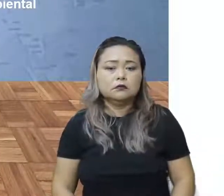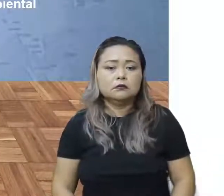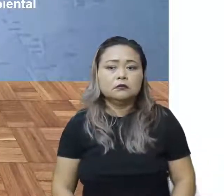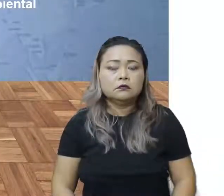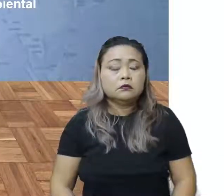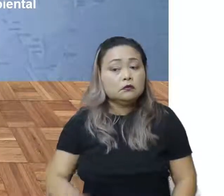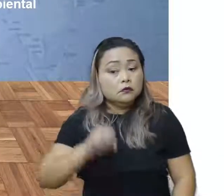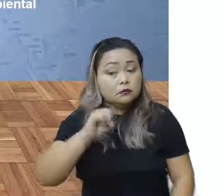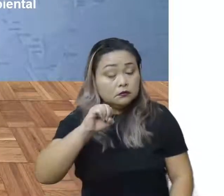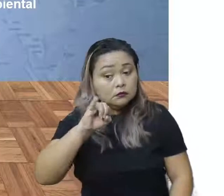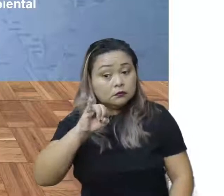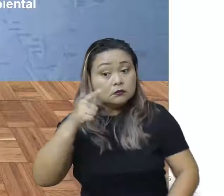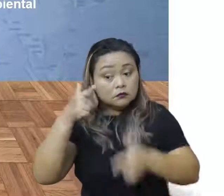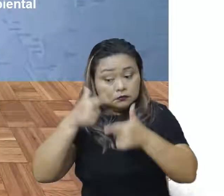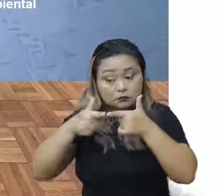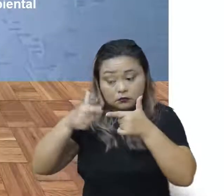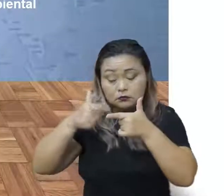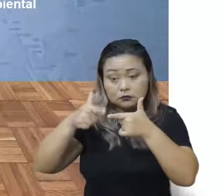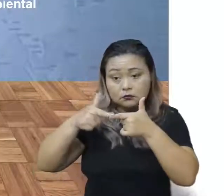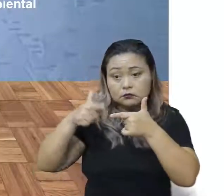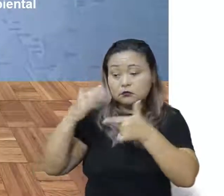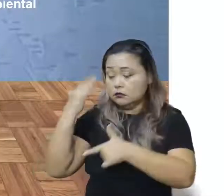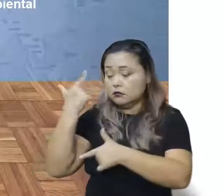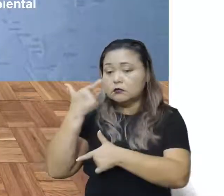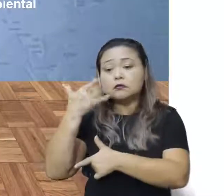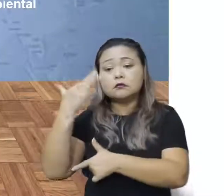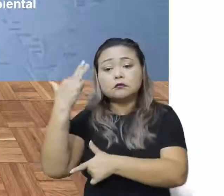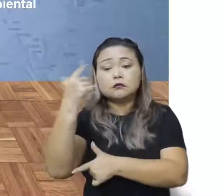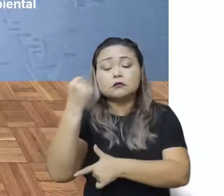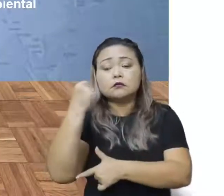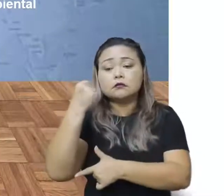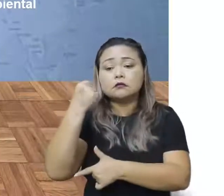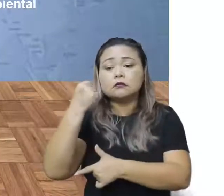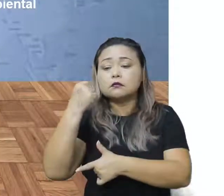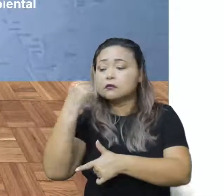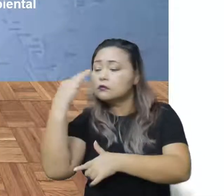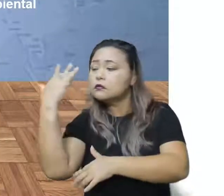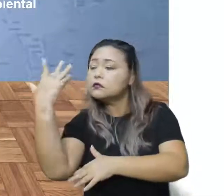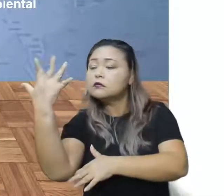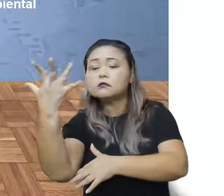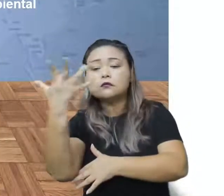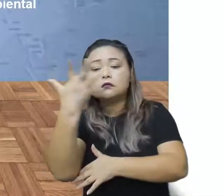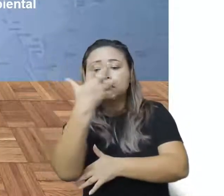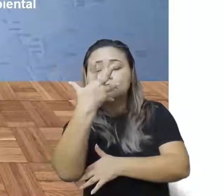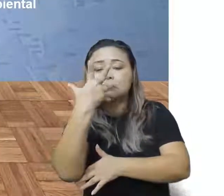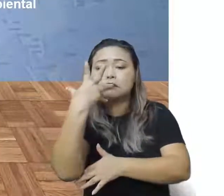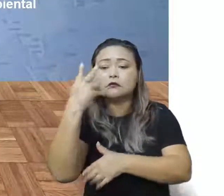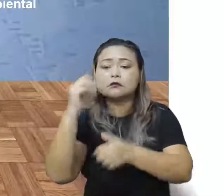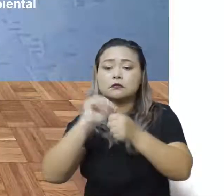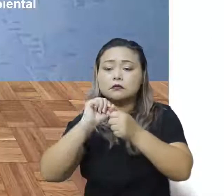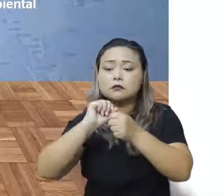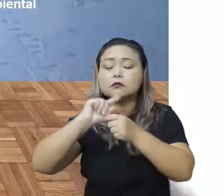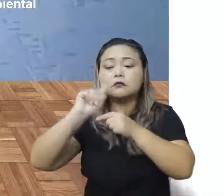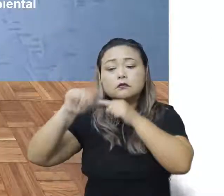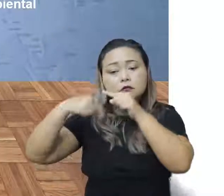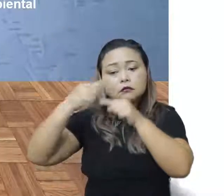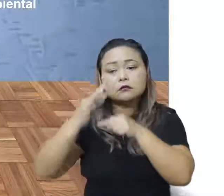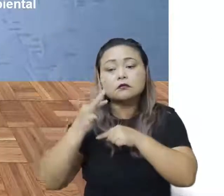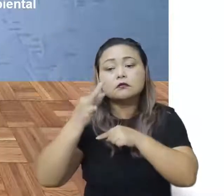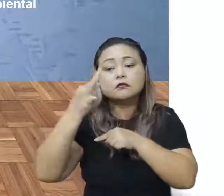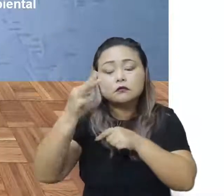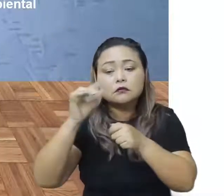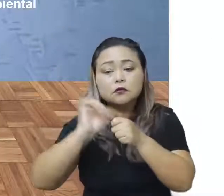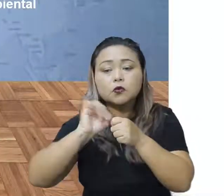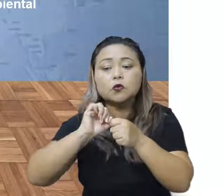Se encontrar algum impacto ambiental, mande a paisagem para nossas futuras aulas de geografia de